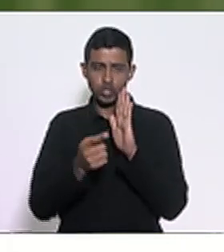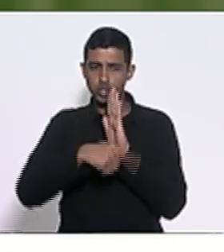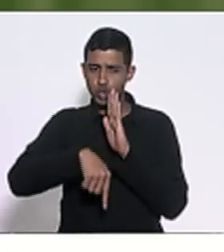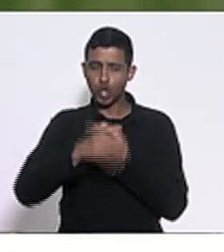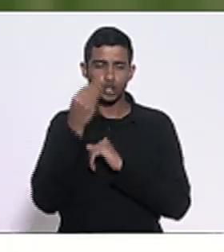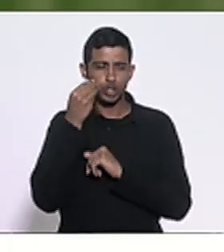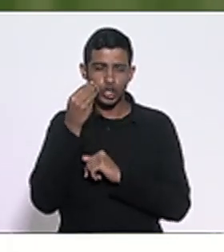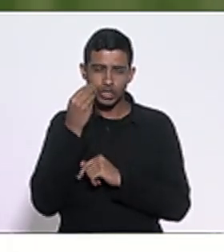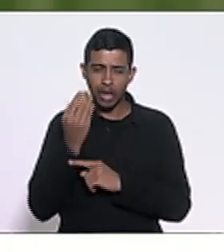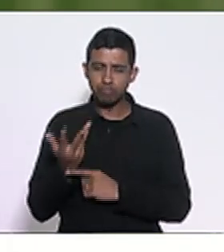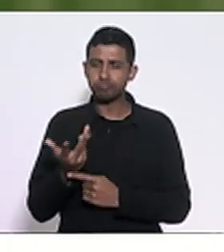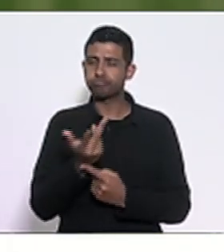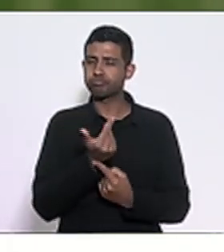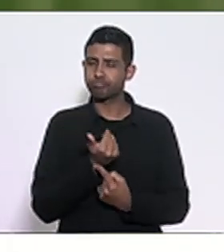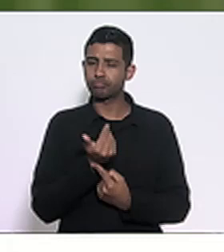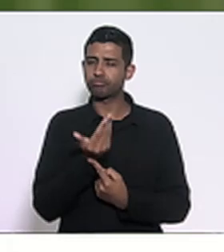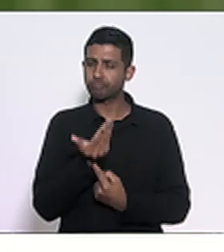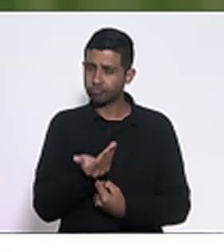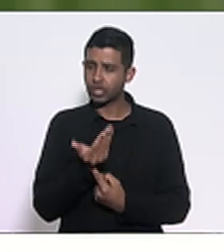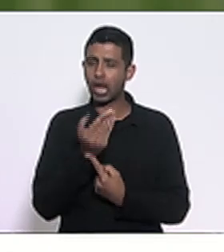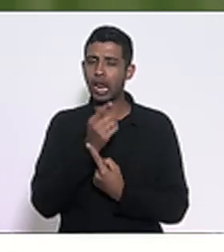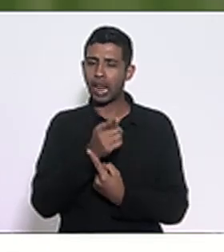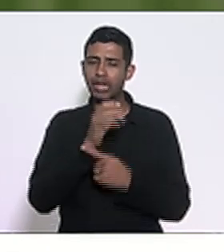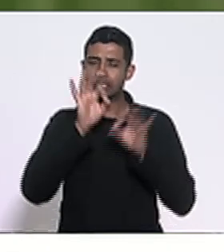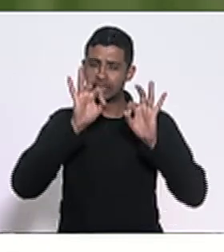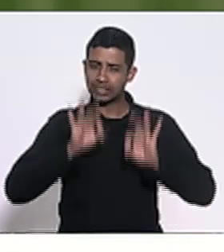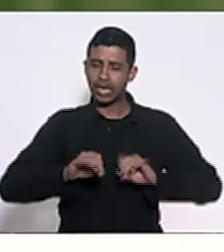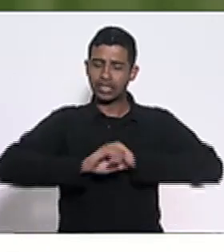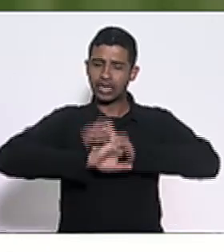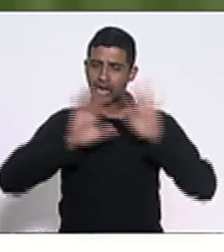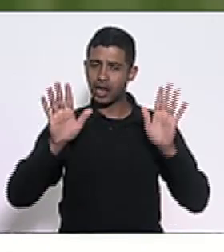de serviço. E aí a economicidade vai ficar muito clara